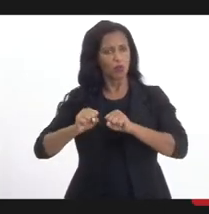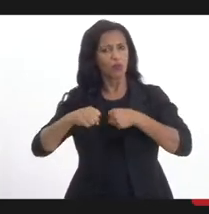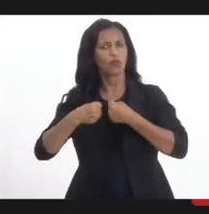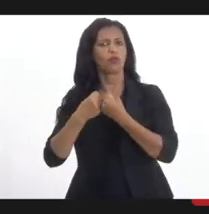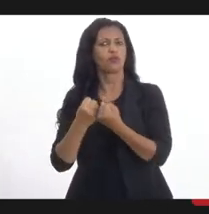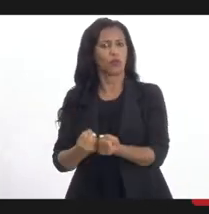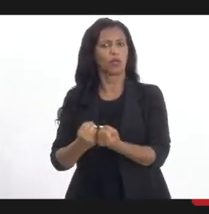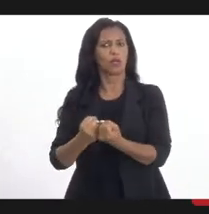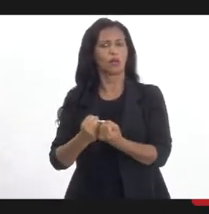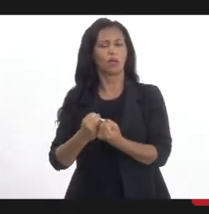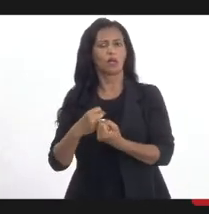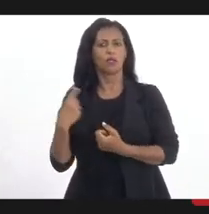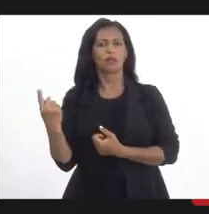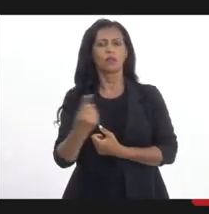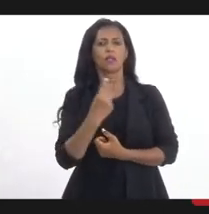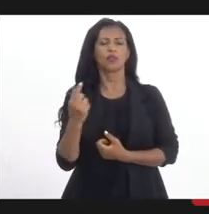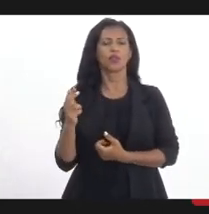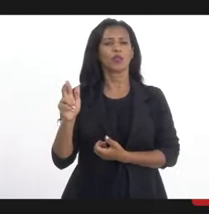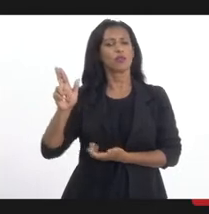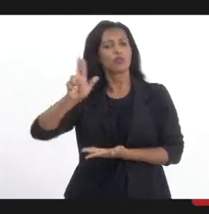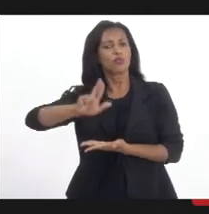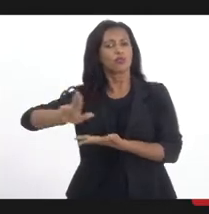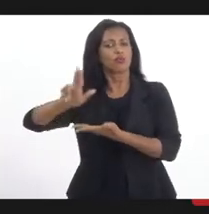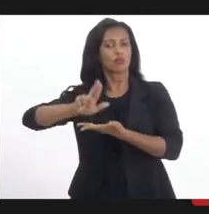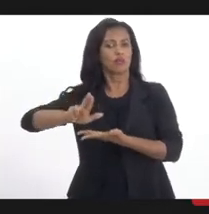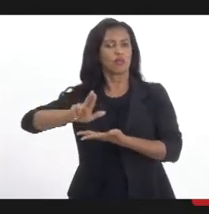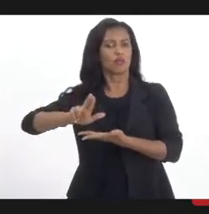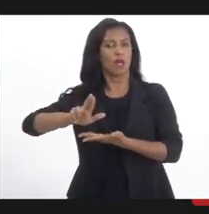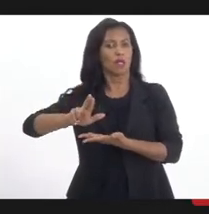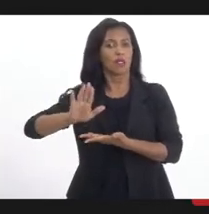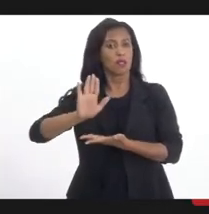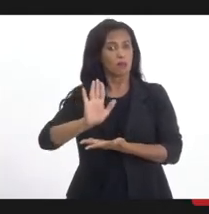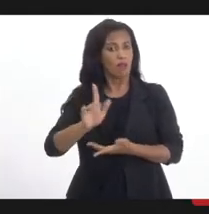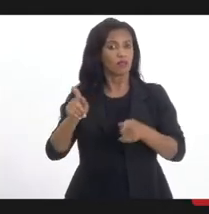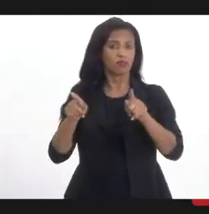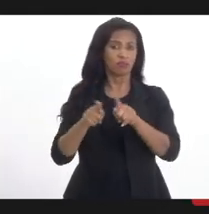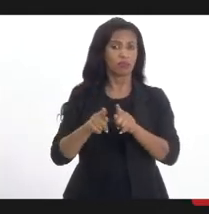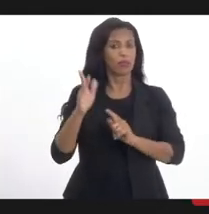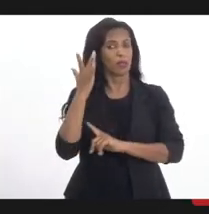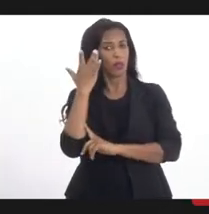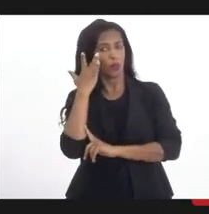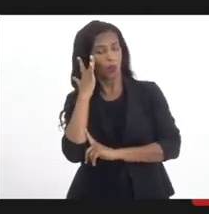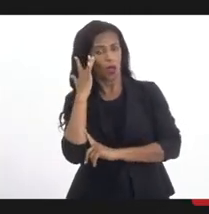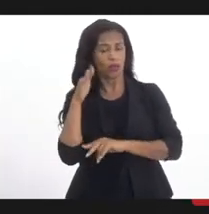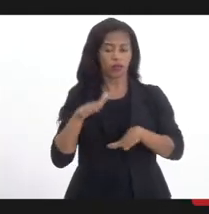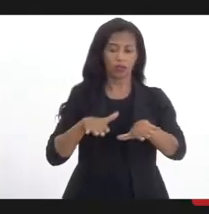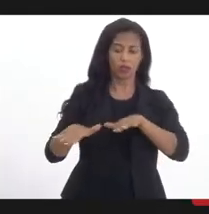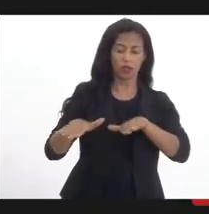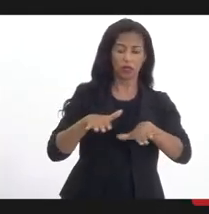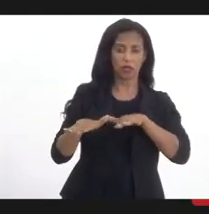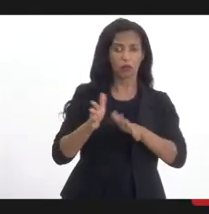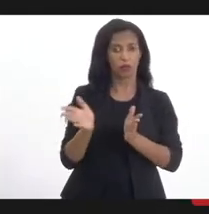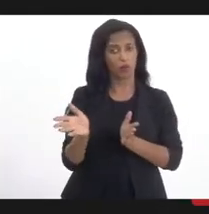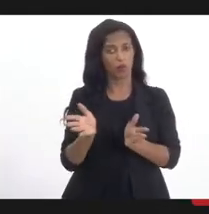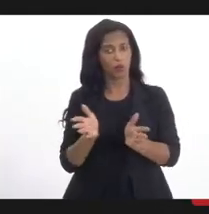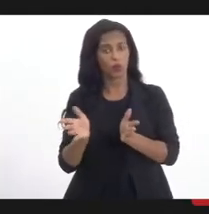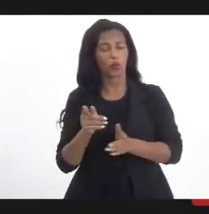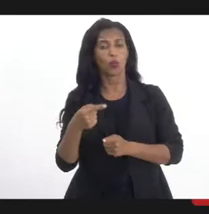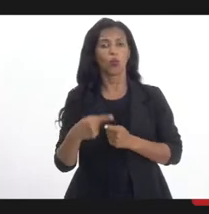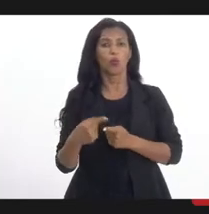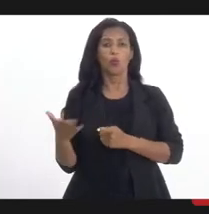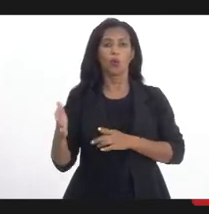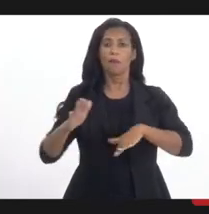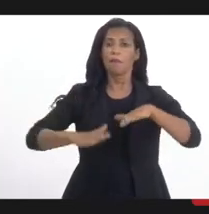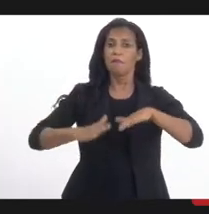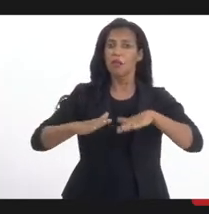fortalecimento das nossas universidades estaduais. Entretanto, considero controvertido, né, esse movimento em curso, porque,